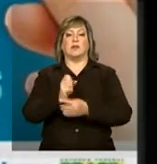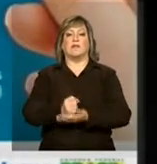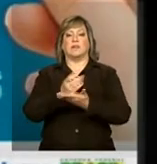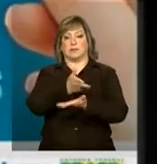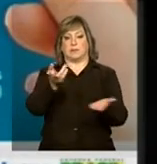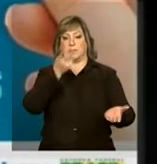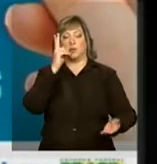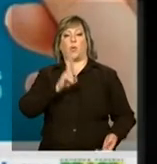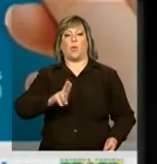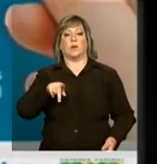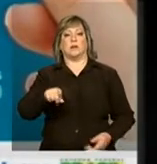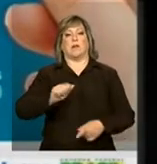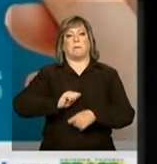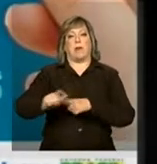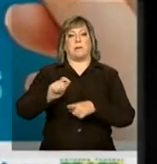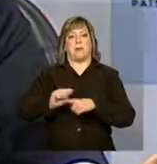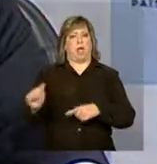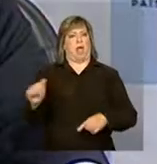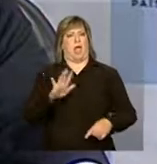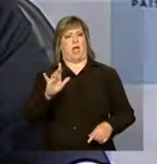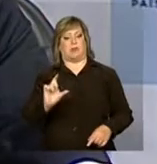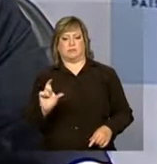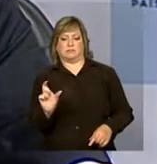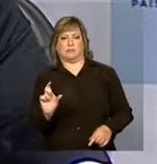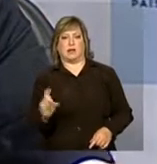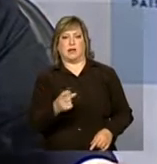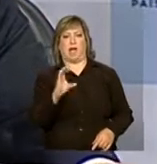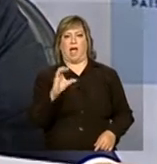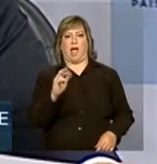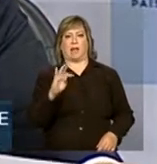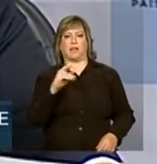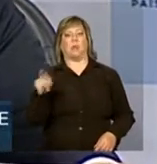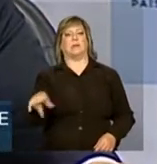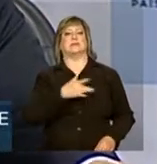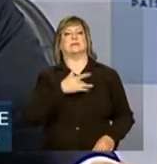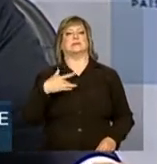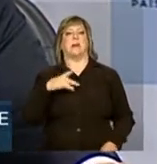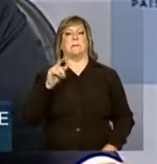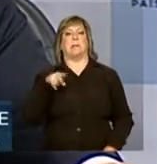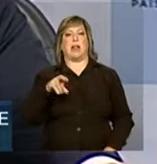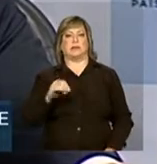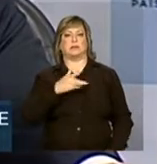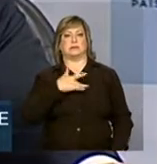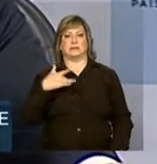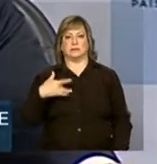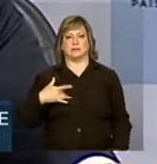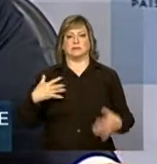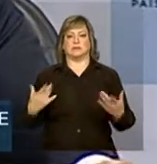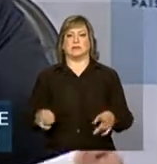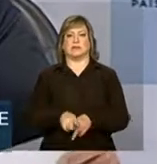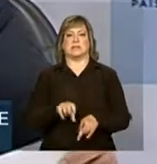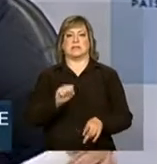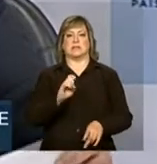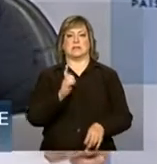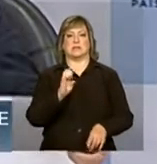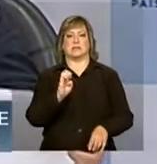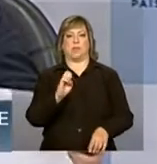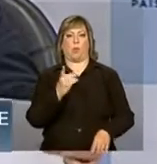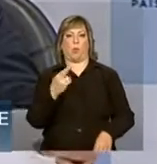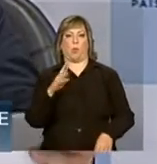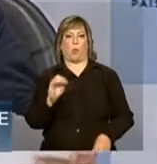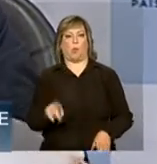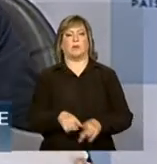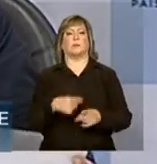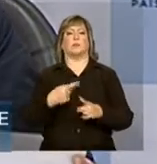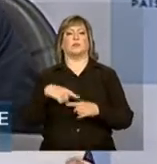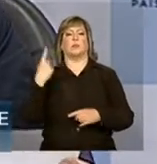e da qualidade dos planos de saúde. Medidas recentes que foram tomadas, como a justificativa por escrito de negativas de